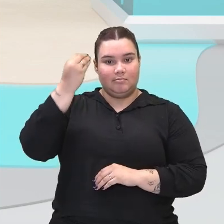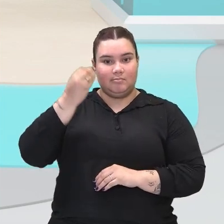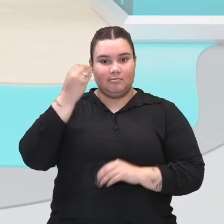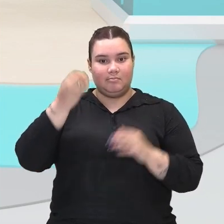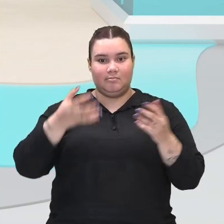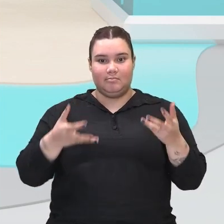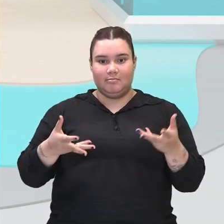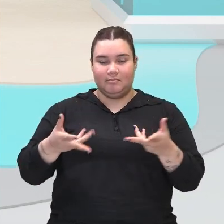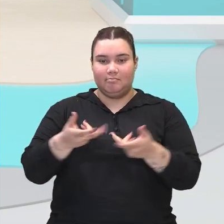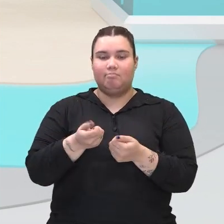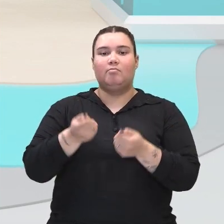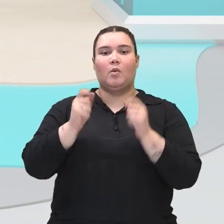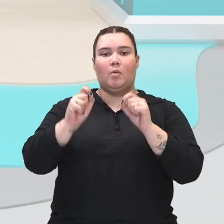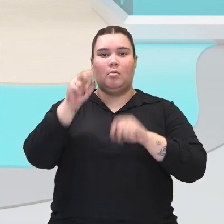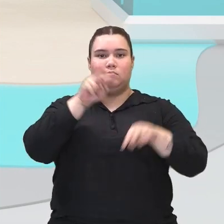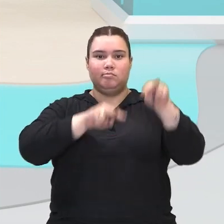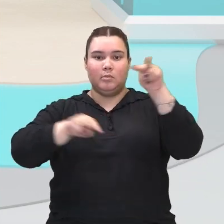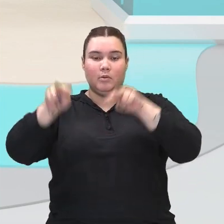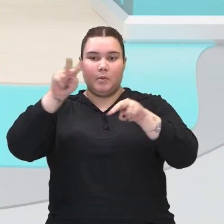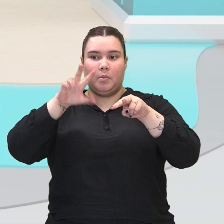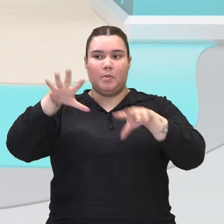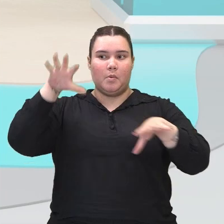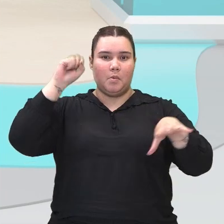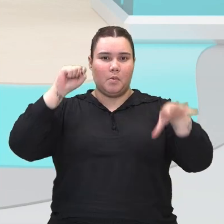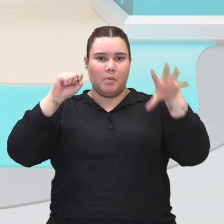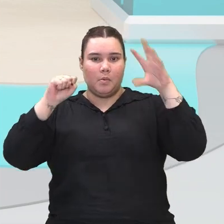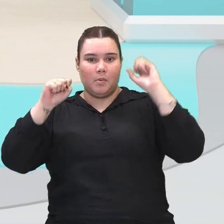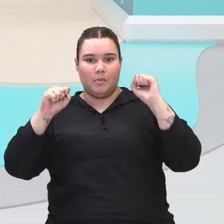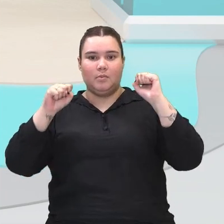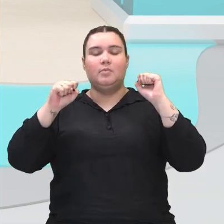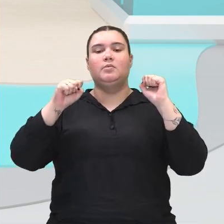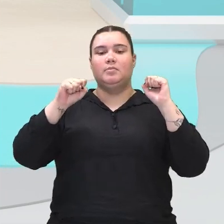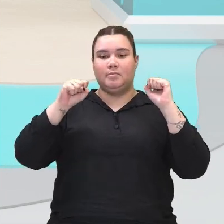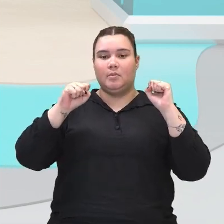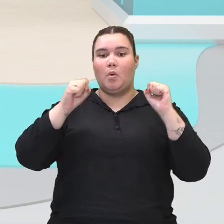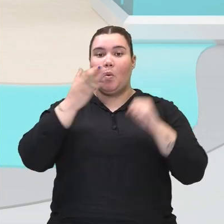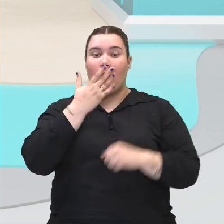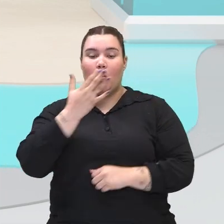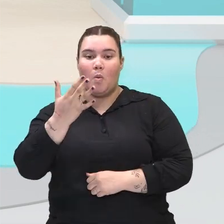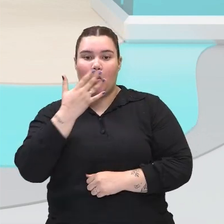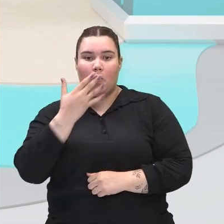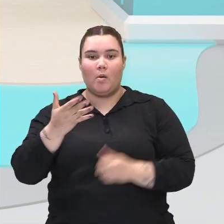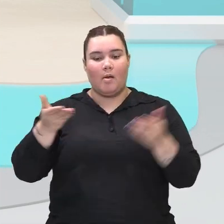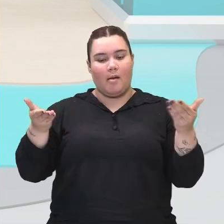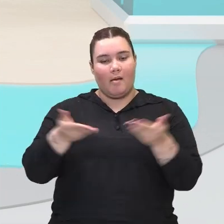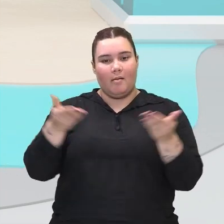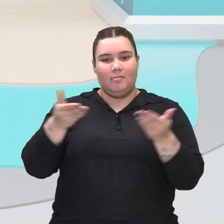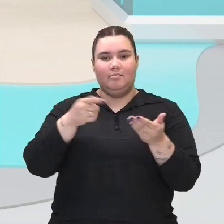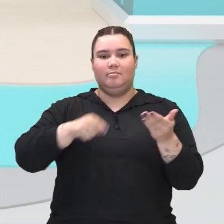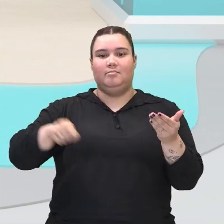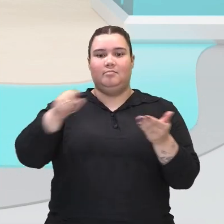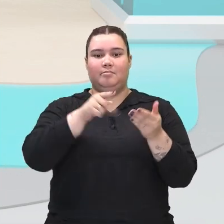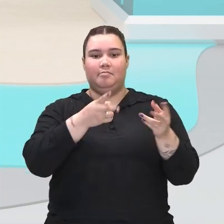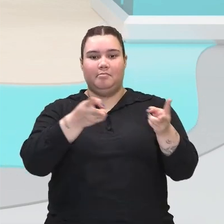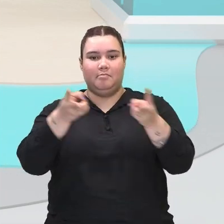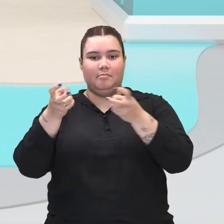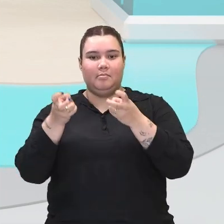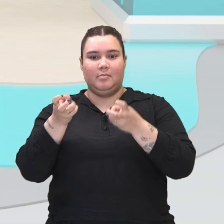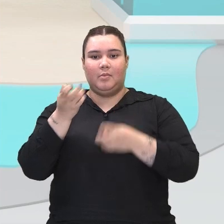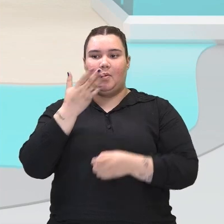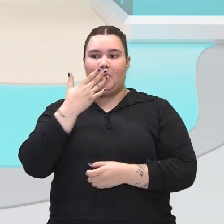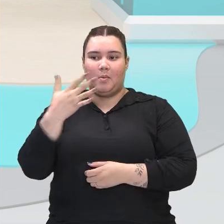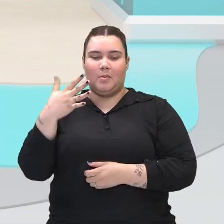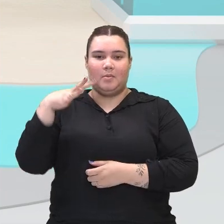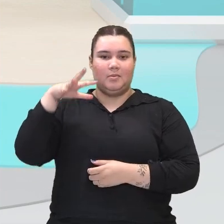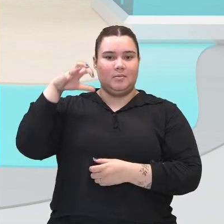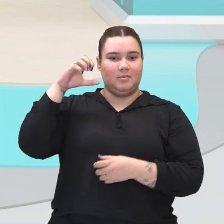luz, som, cor, paisagem sonora, e que você possa agora enxergar a cor do